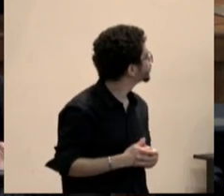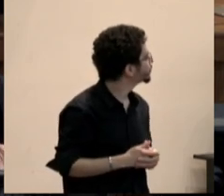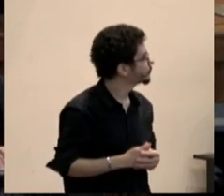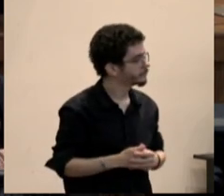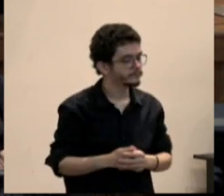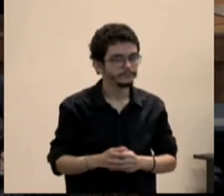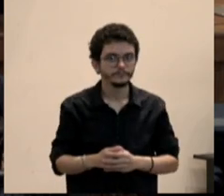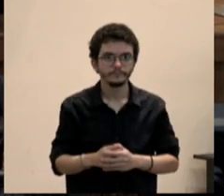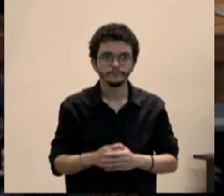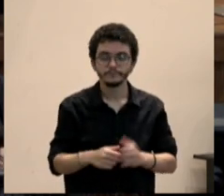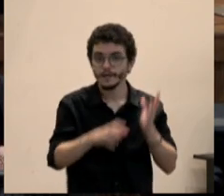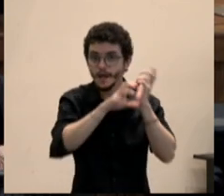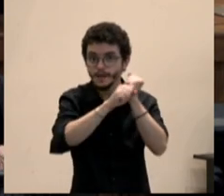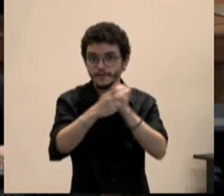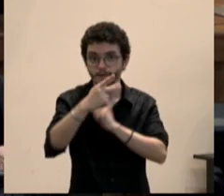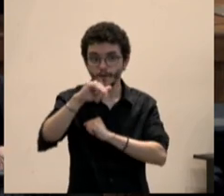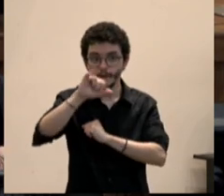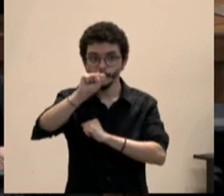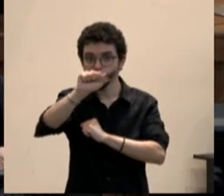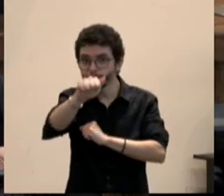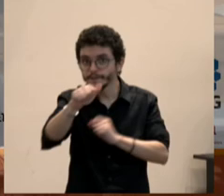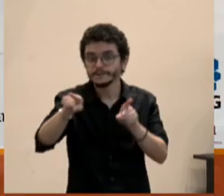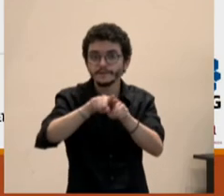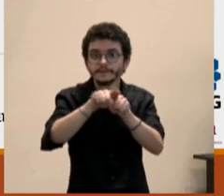Resultado do PISA e financiamento.